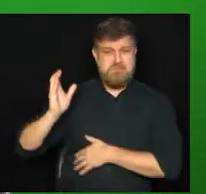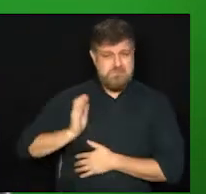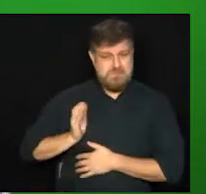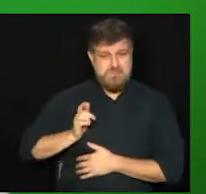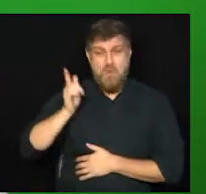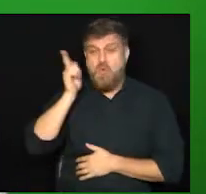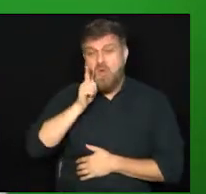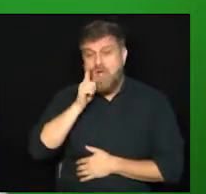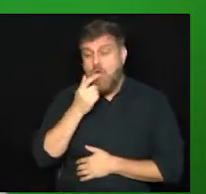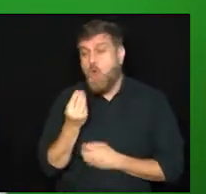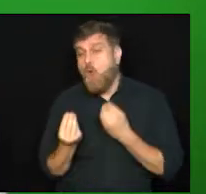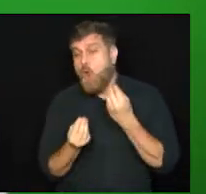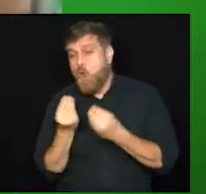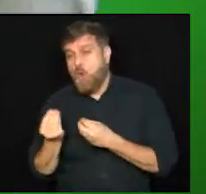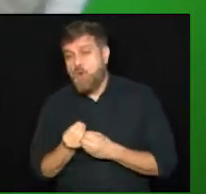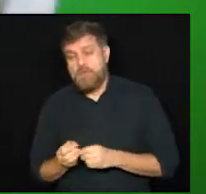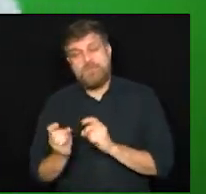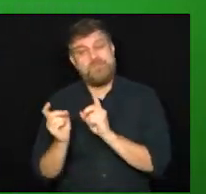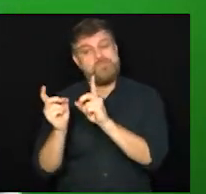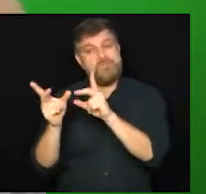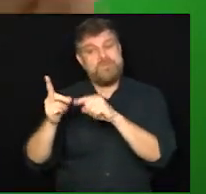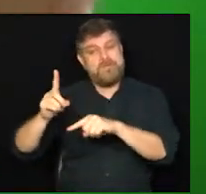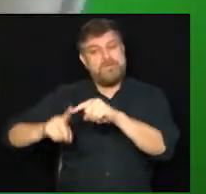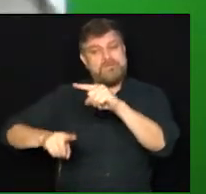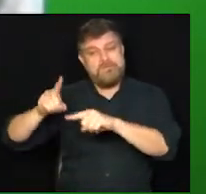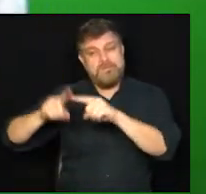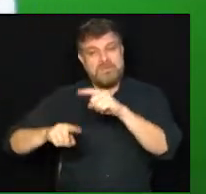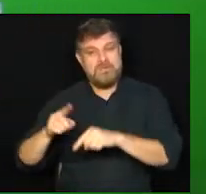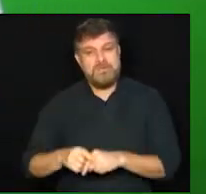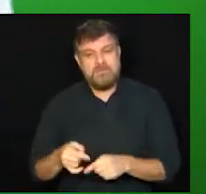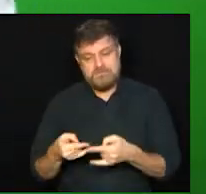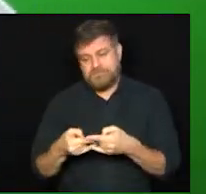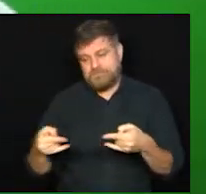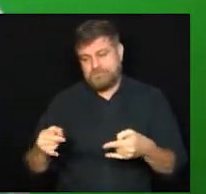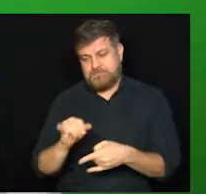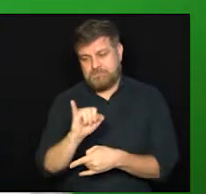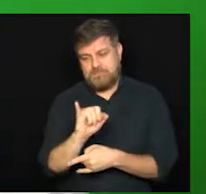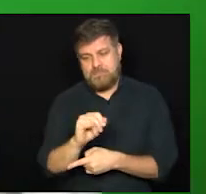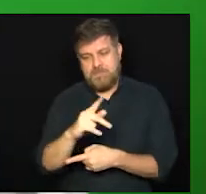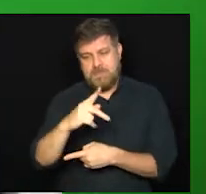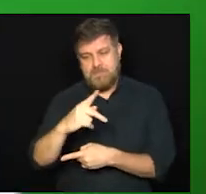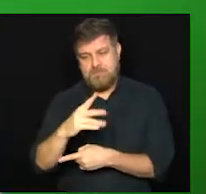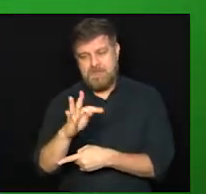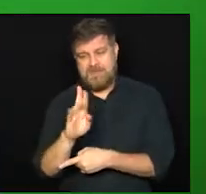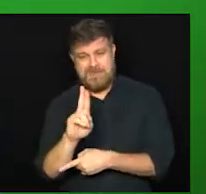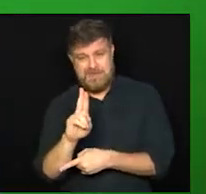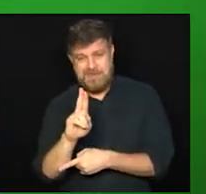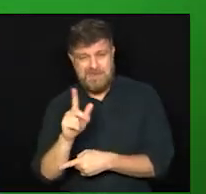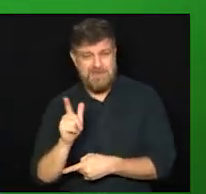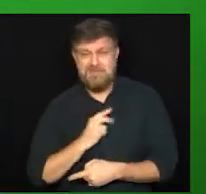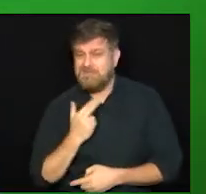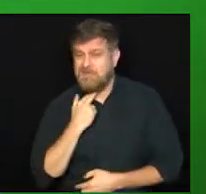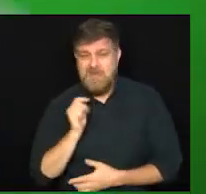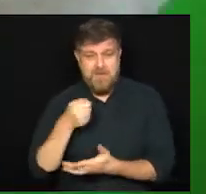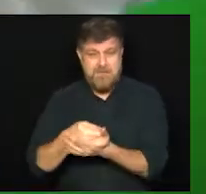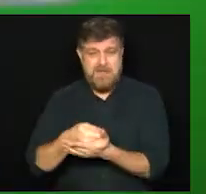patrimônio, né? Deixando de pagar IPTU, mandando cada vez mais gente embora. O ano passado,